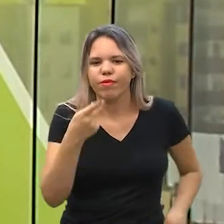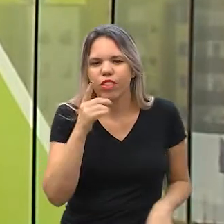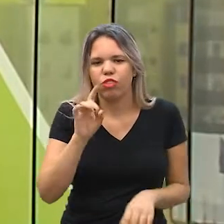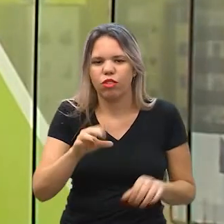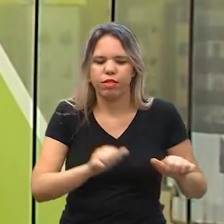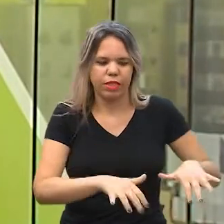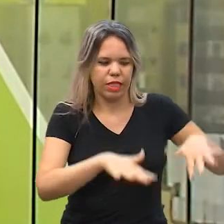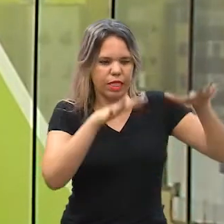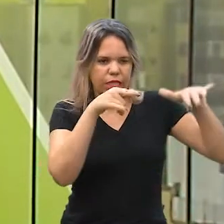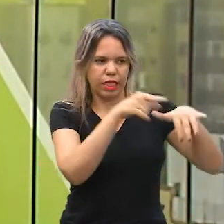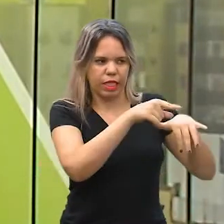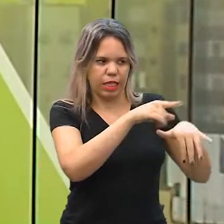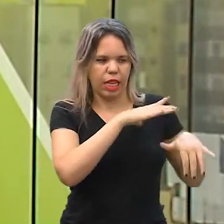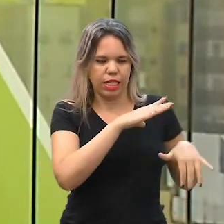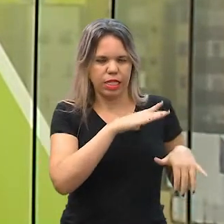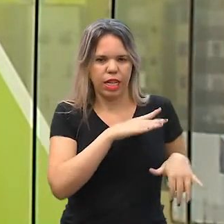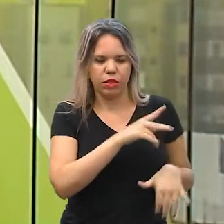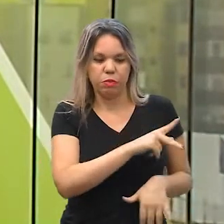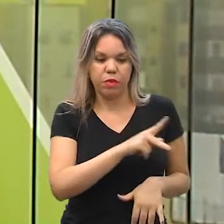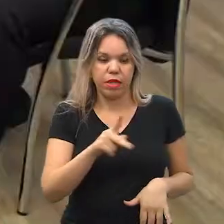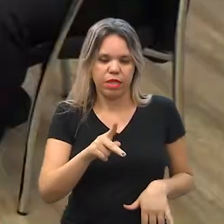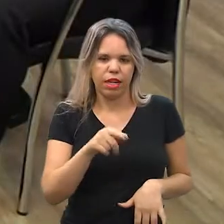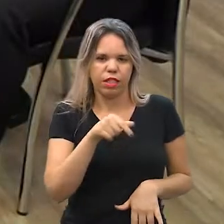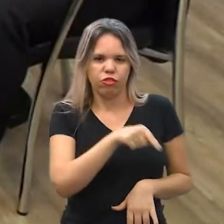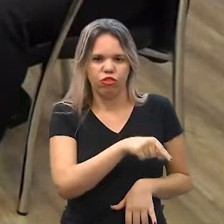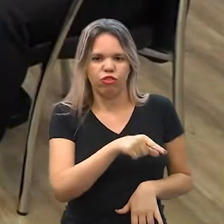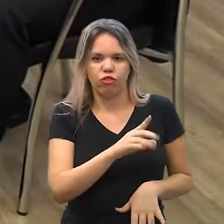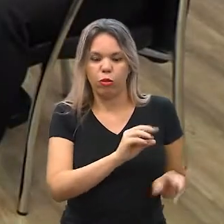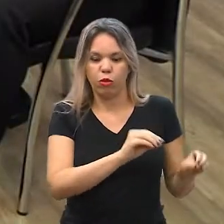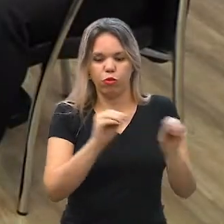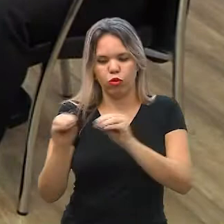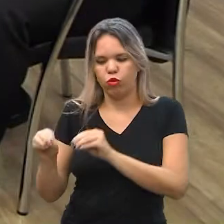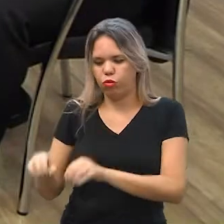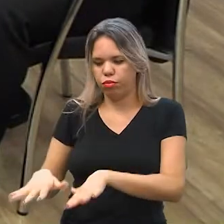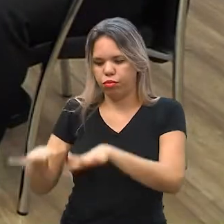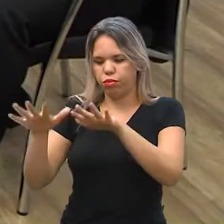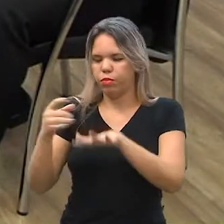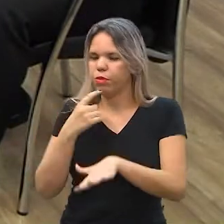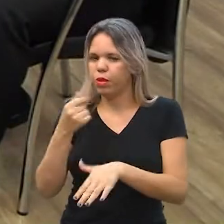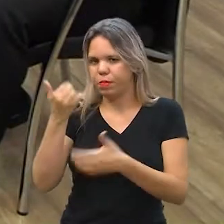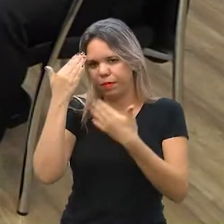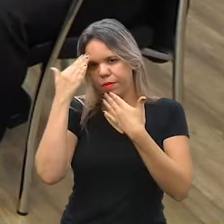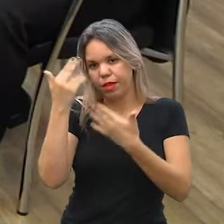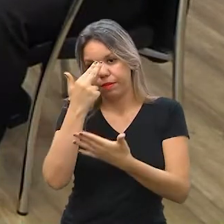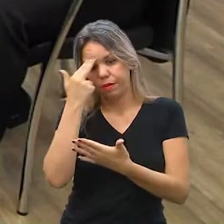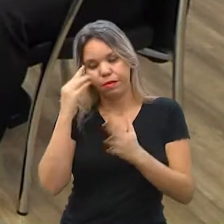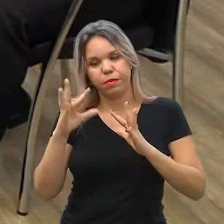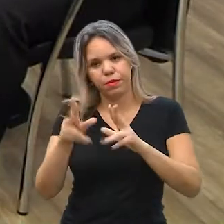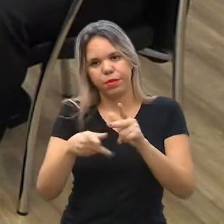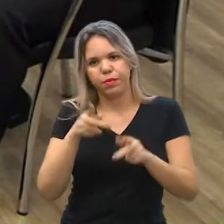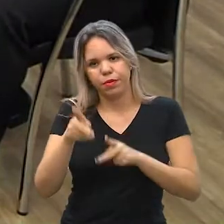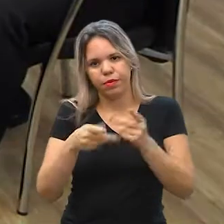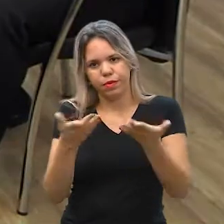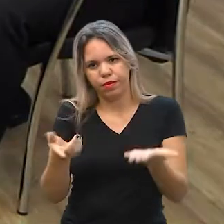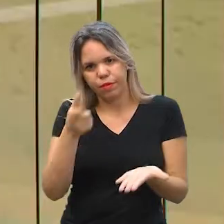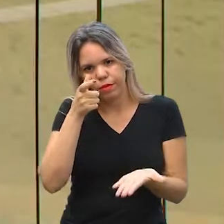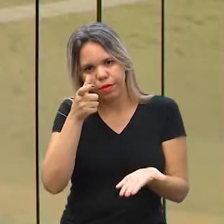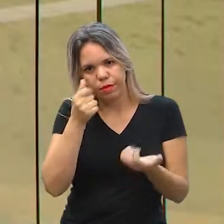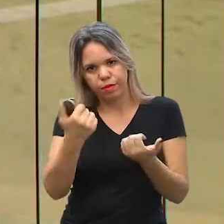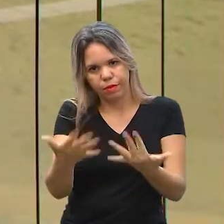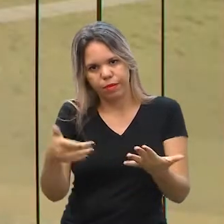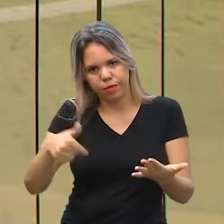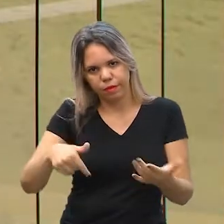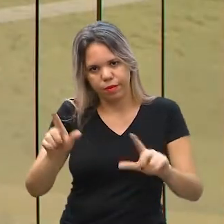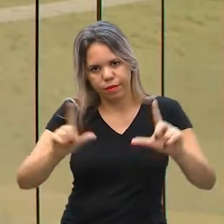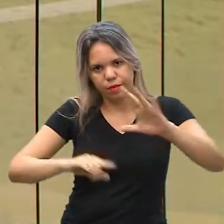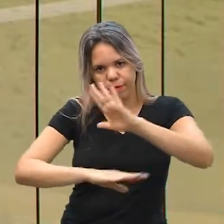só nasceu em Presidente Epitácio e veio cedo para Campinas? Obrigado, Gabriel. Obrigado a todos que nos acompanham